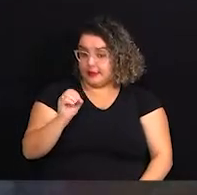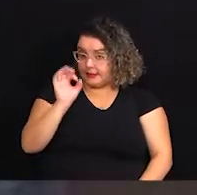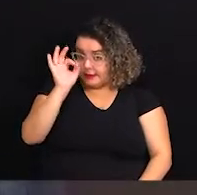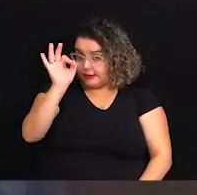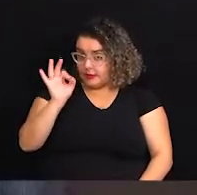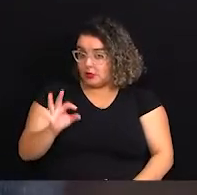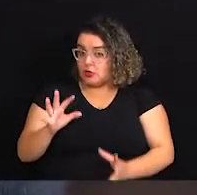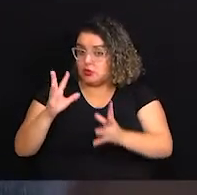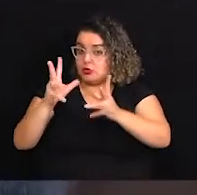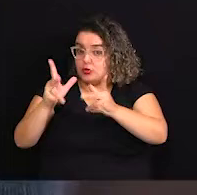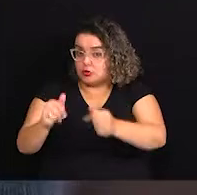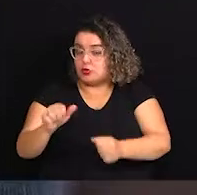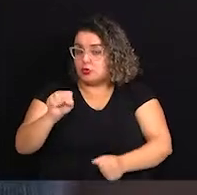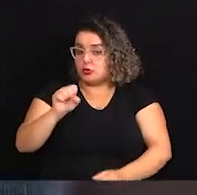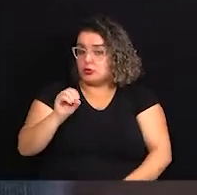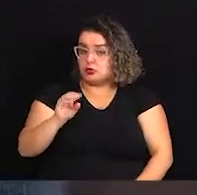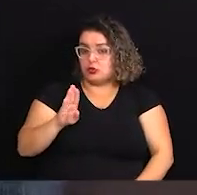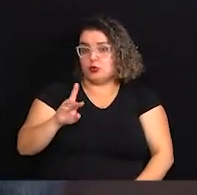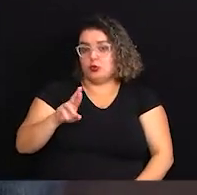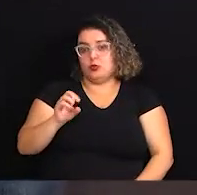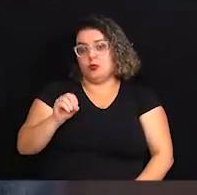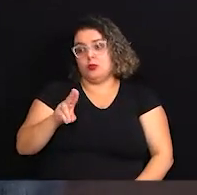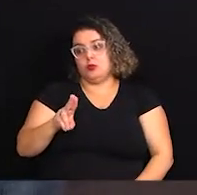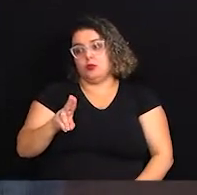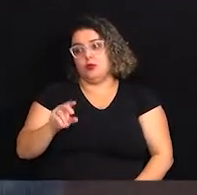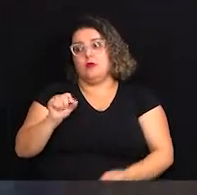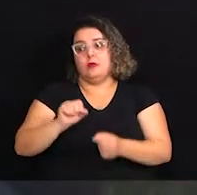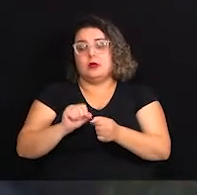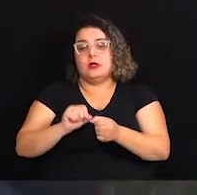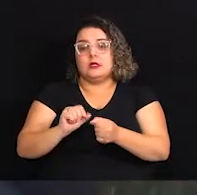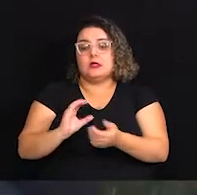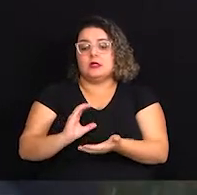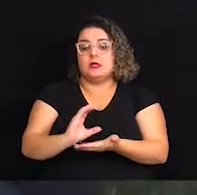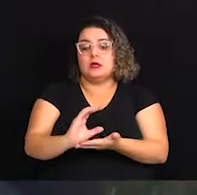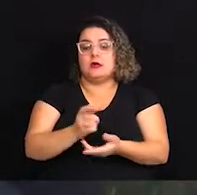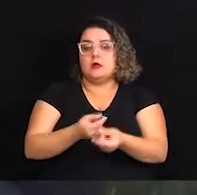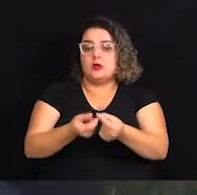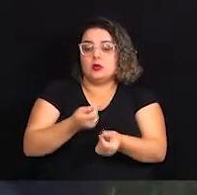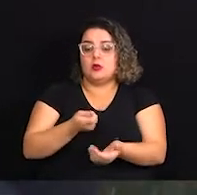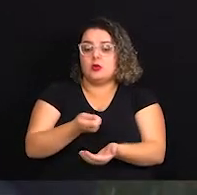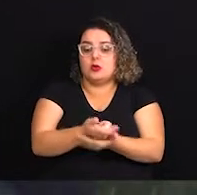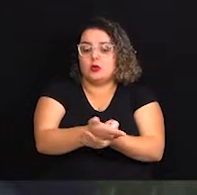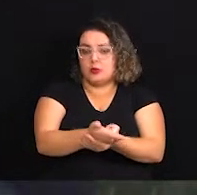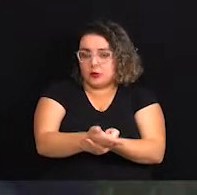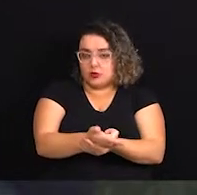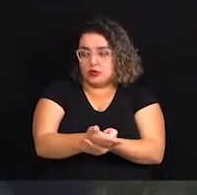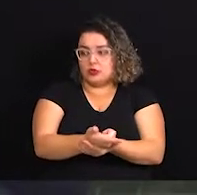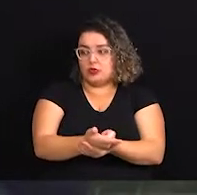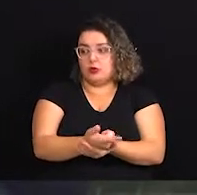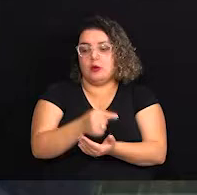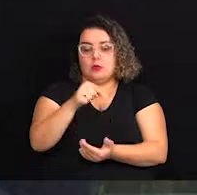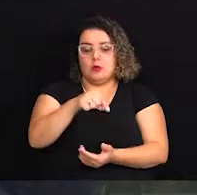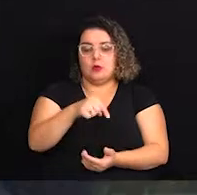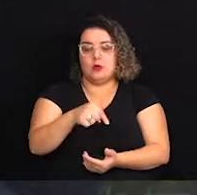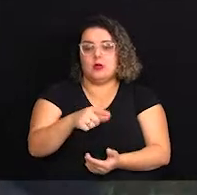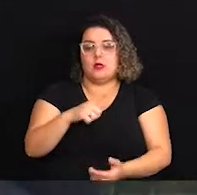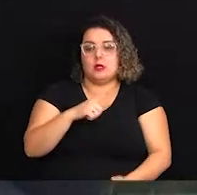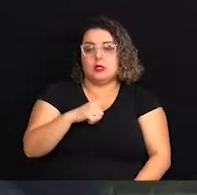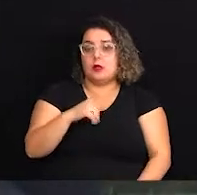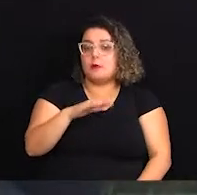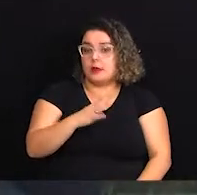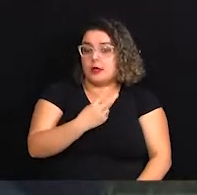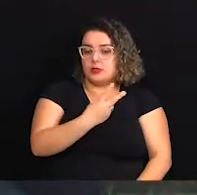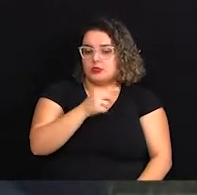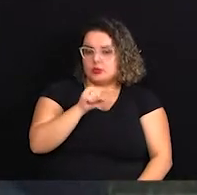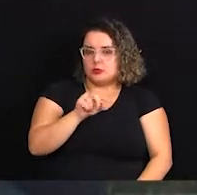30% de tudo que sobrou a gente faça investimentos. Portanto, para o familiar 1, que tinha sobrado um pouquinho mais